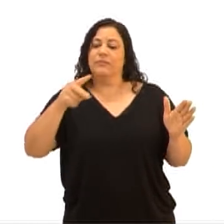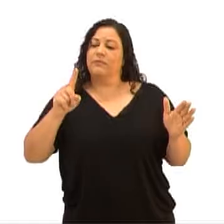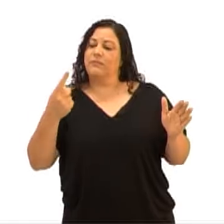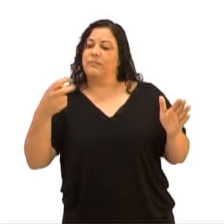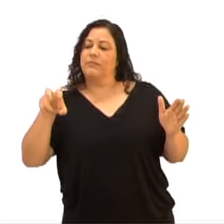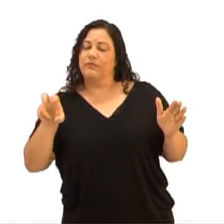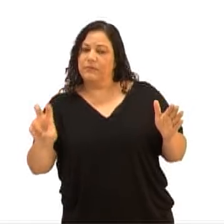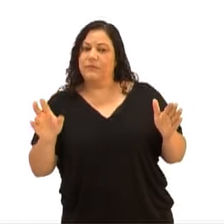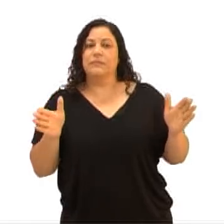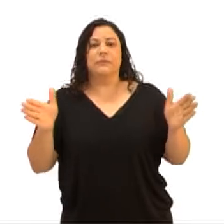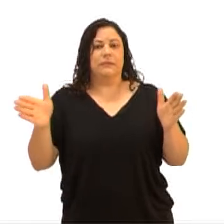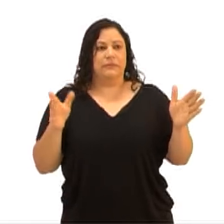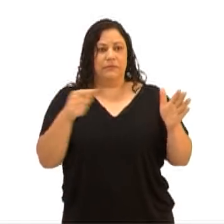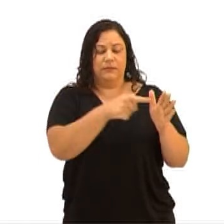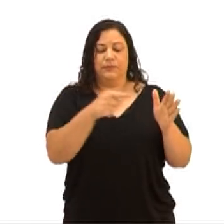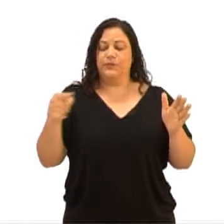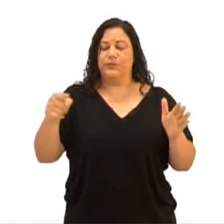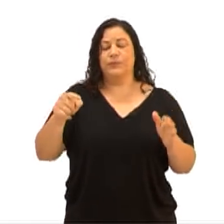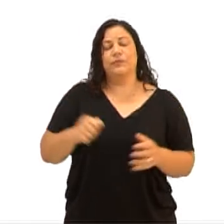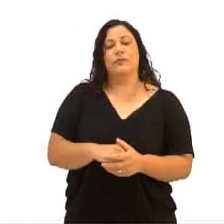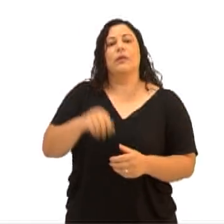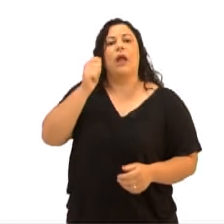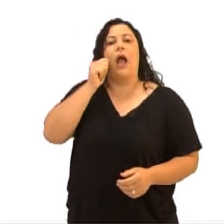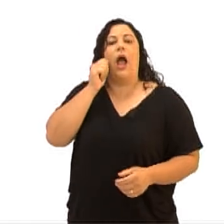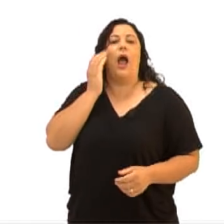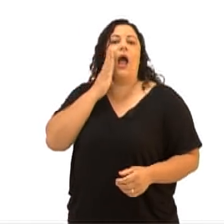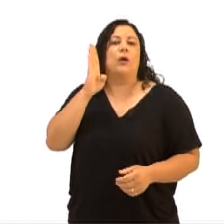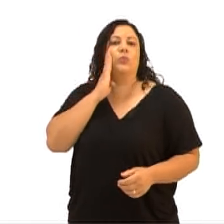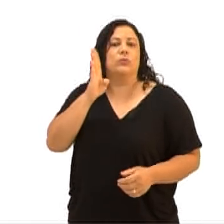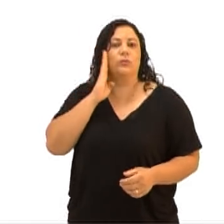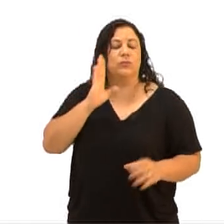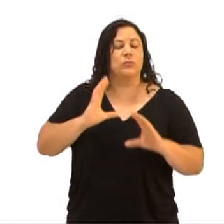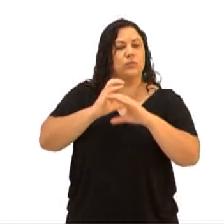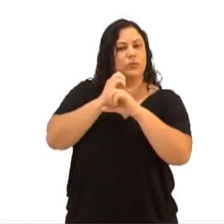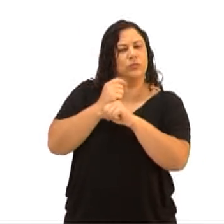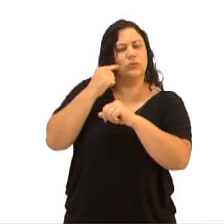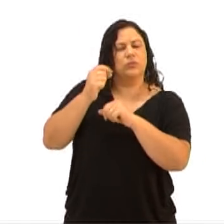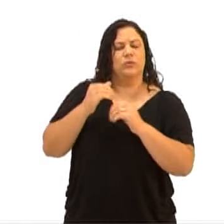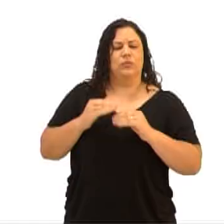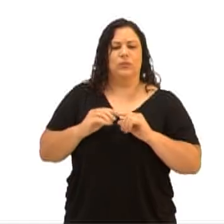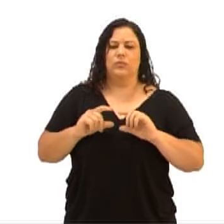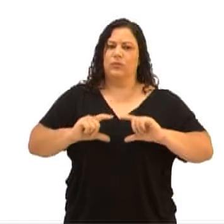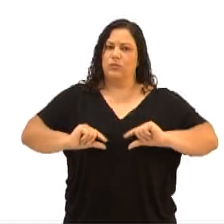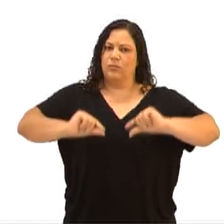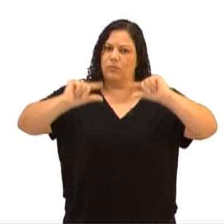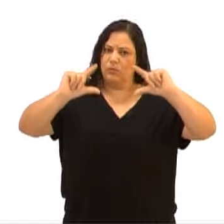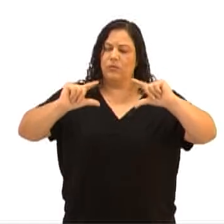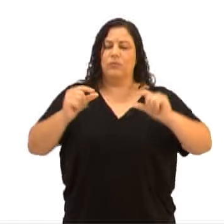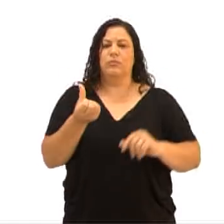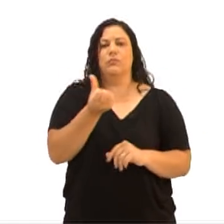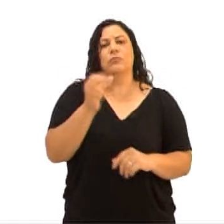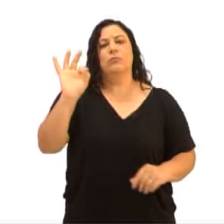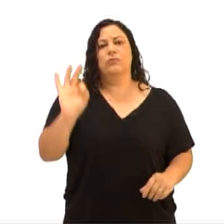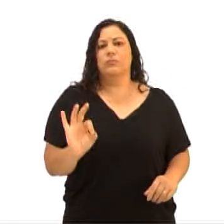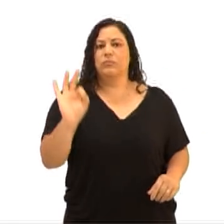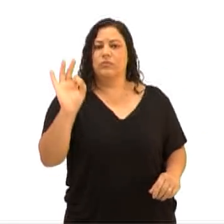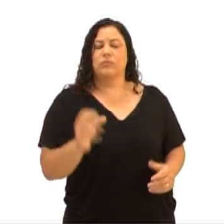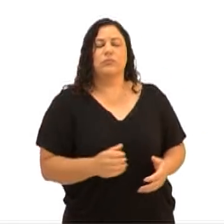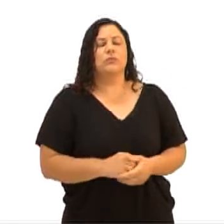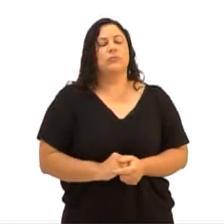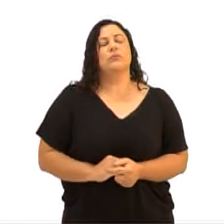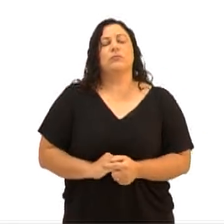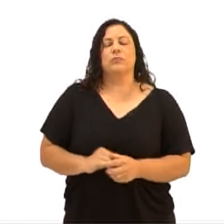Os países azul mais escuro aqui cresceram 6% a economia entre 2015, entre